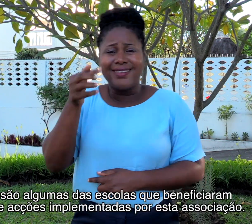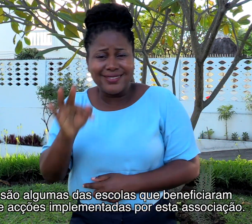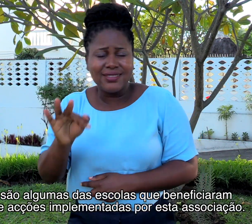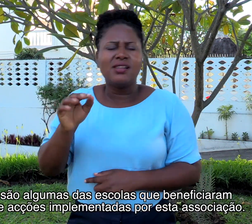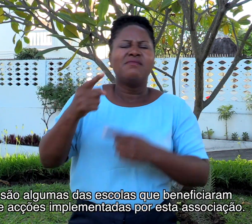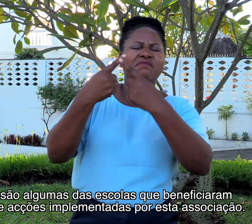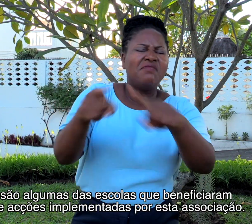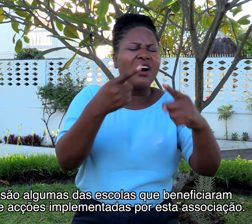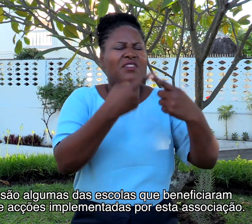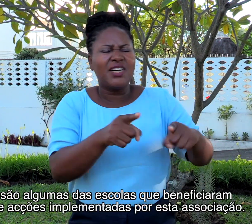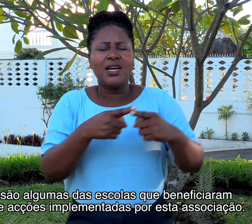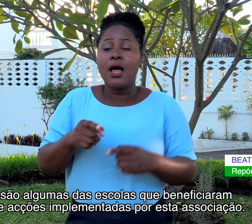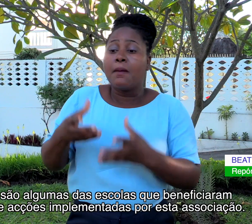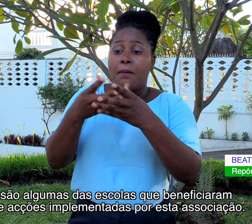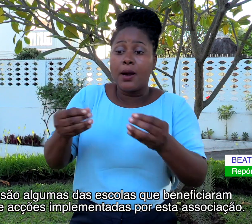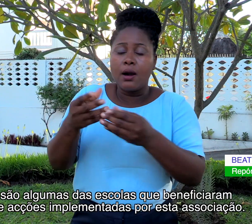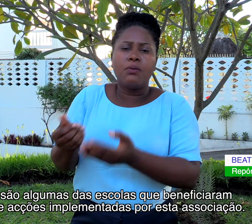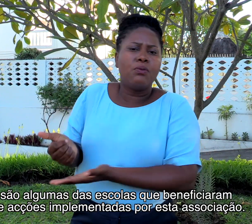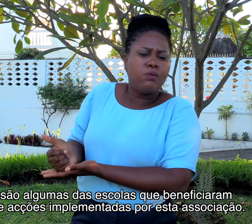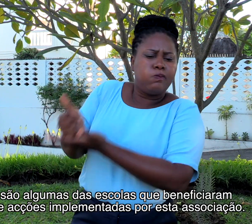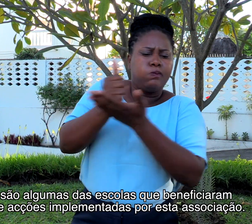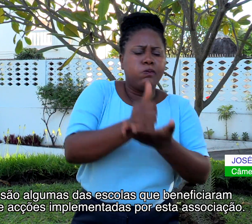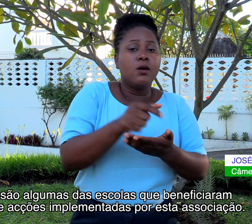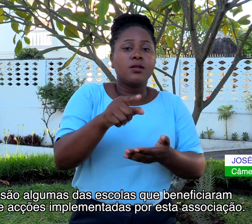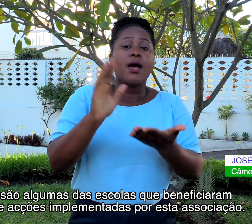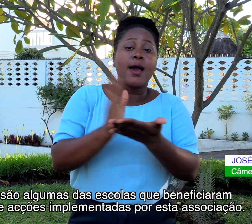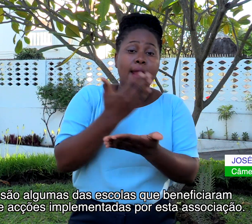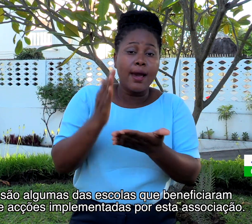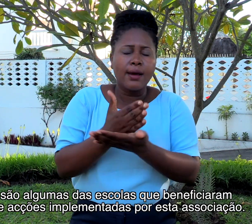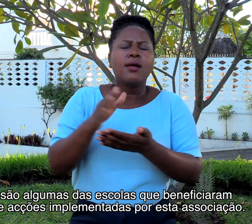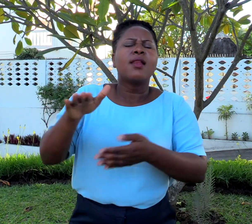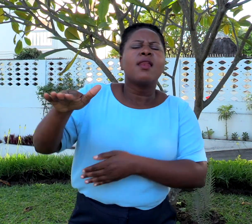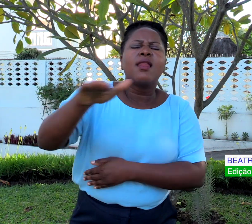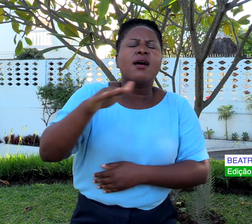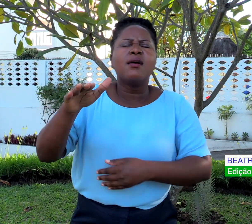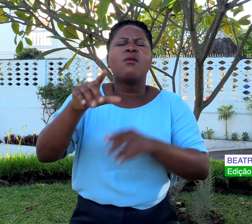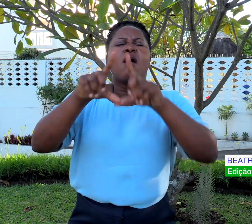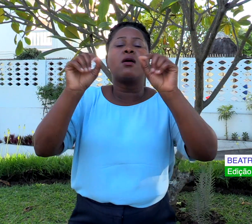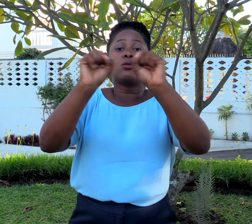são algumas das escolas que beneficiaram de ações implementadas por esta associação.